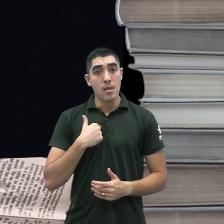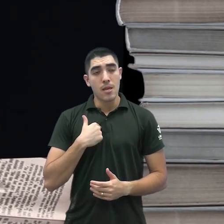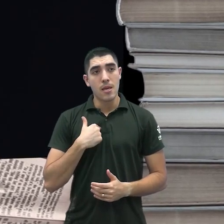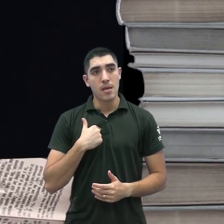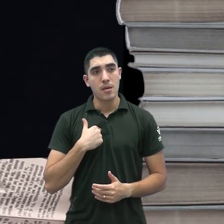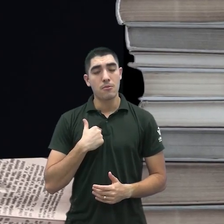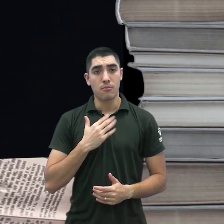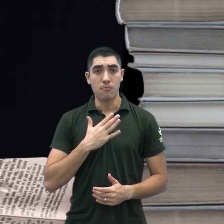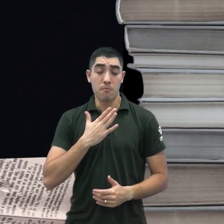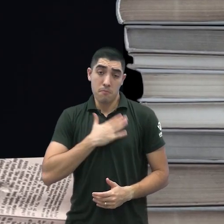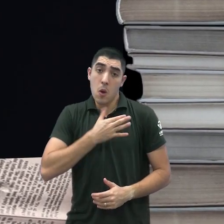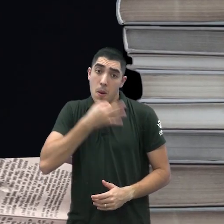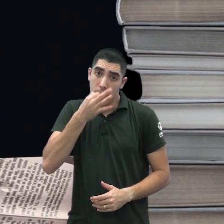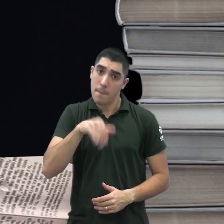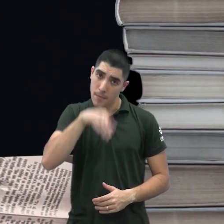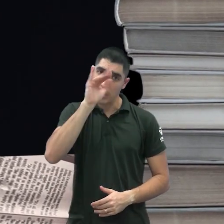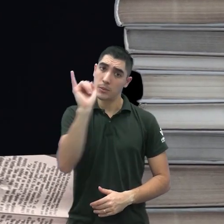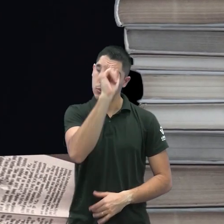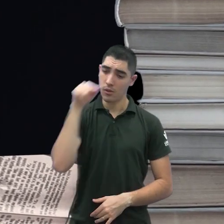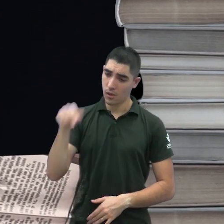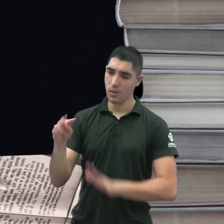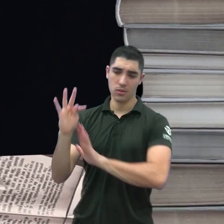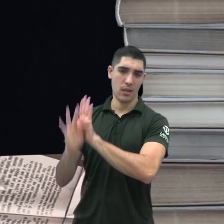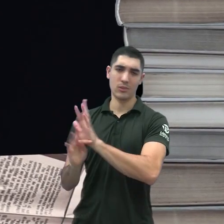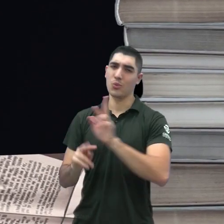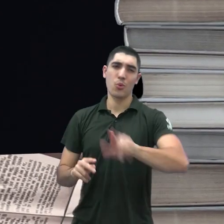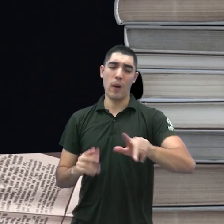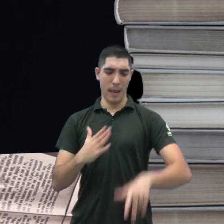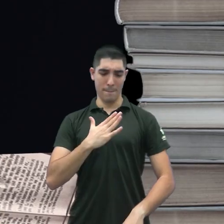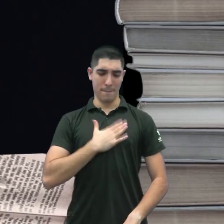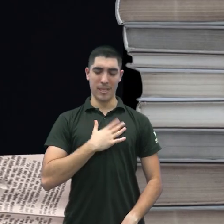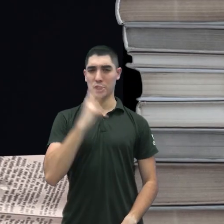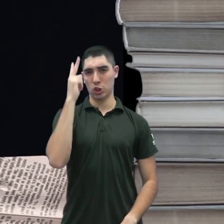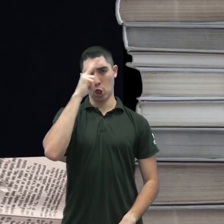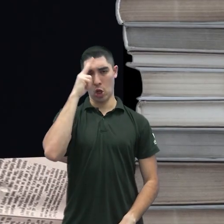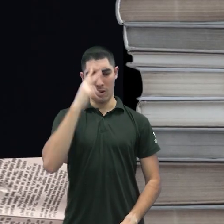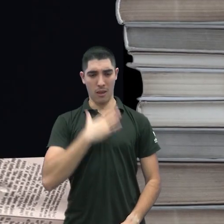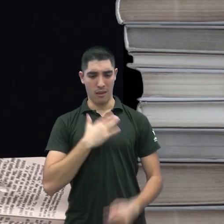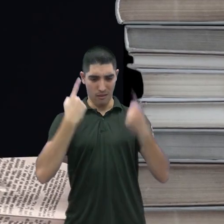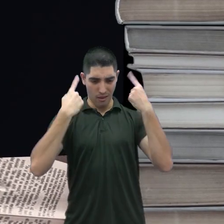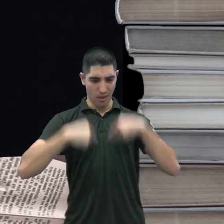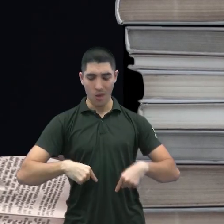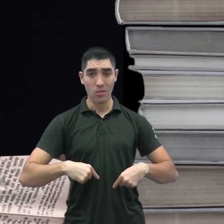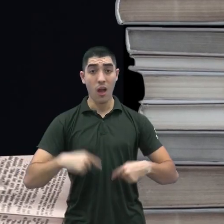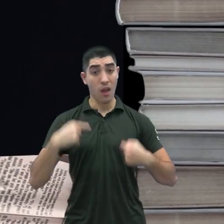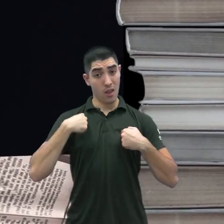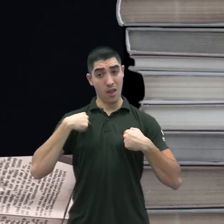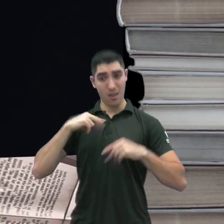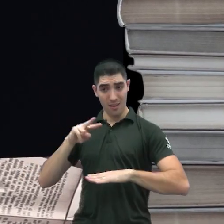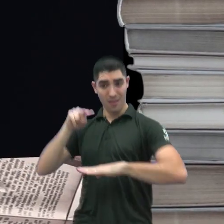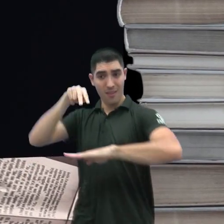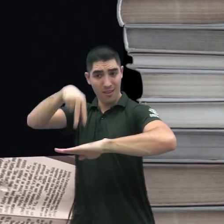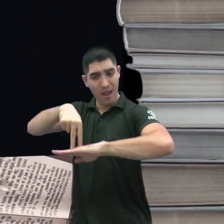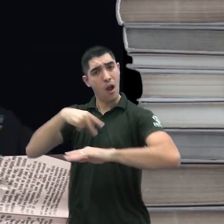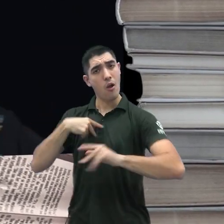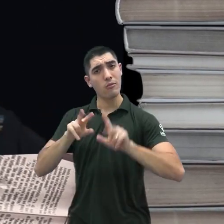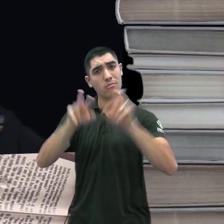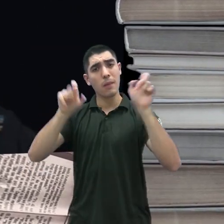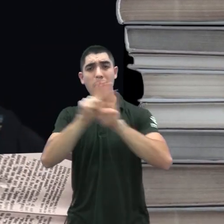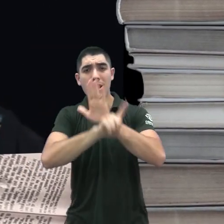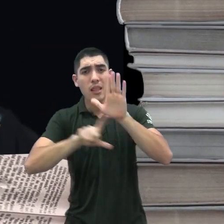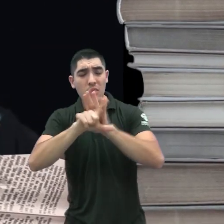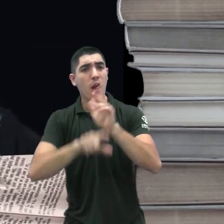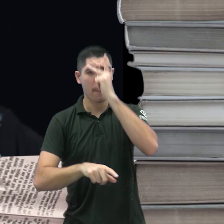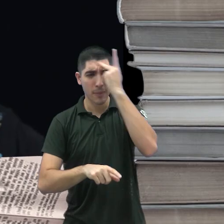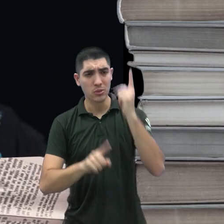de vital importância. Porque muitas vezes eu estou em algum espaço para falar de literatura e as pessoas falam: